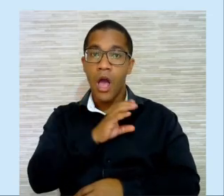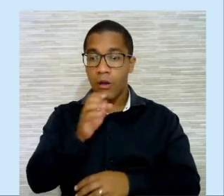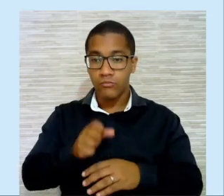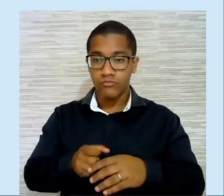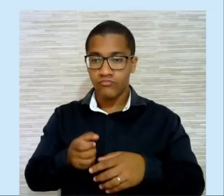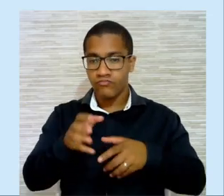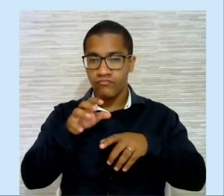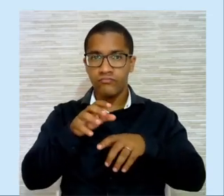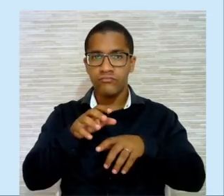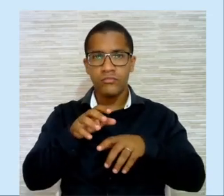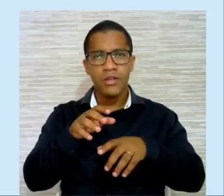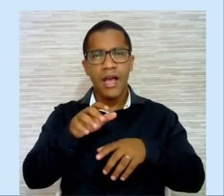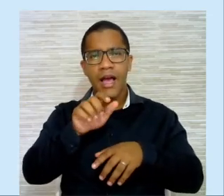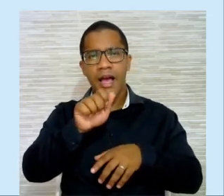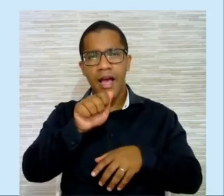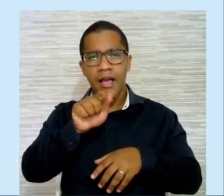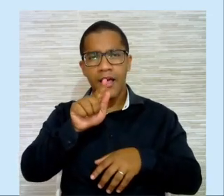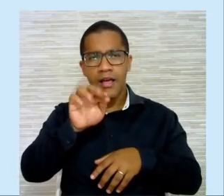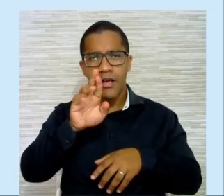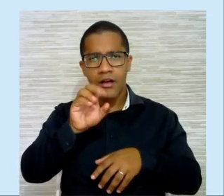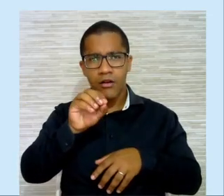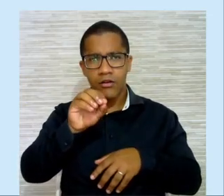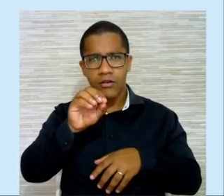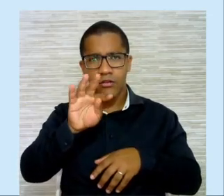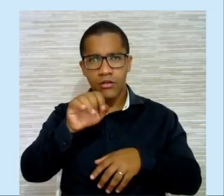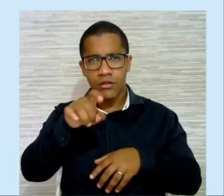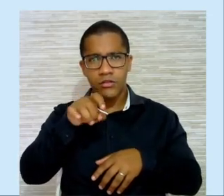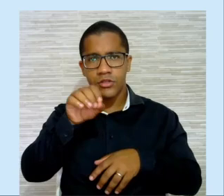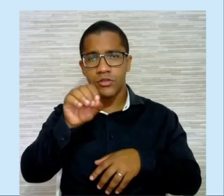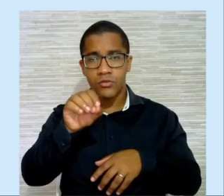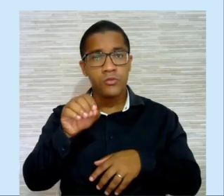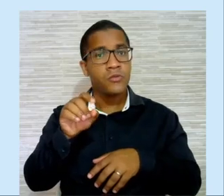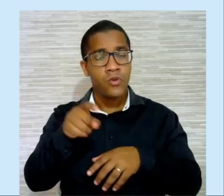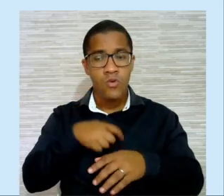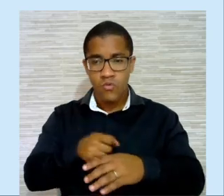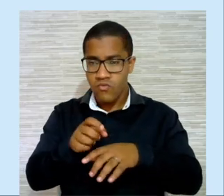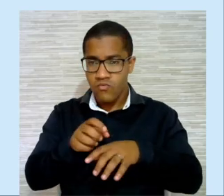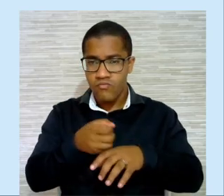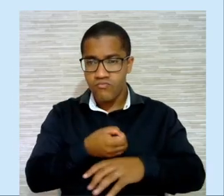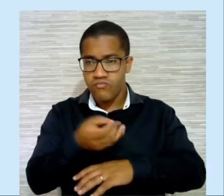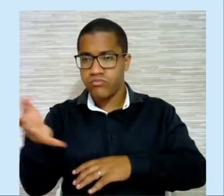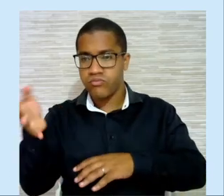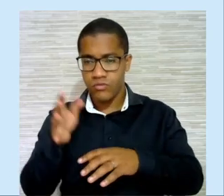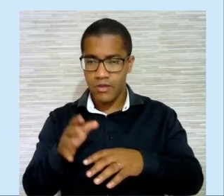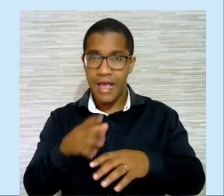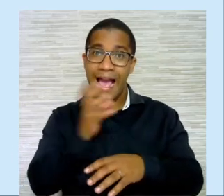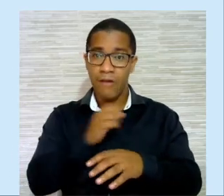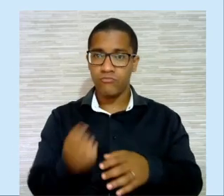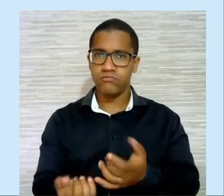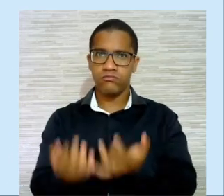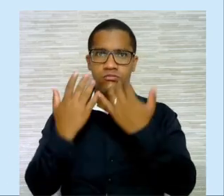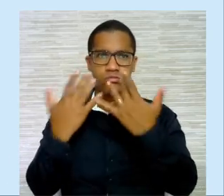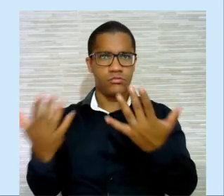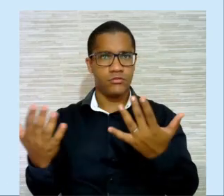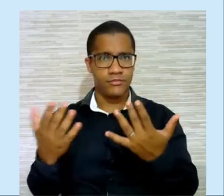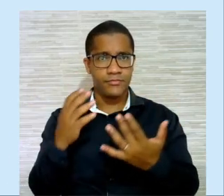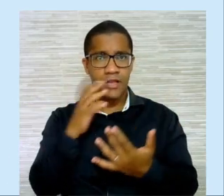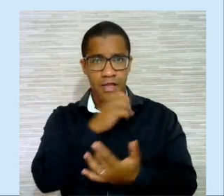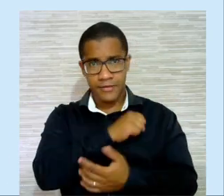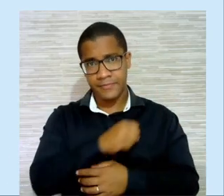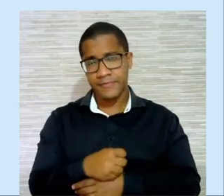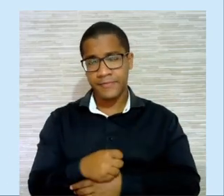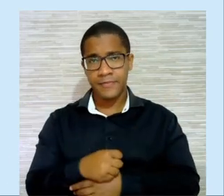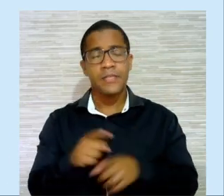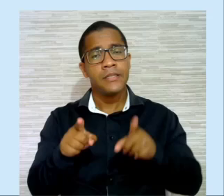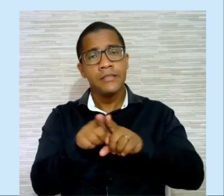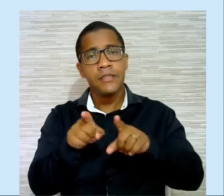Muitos agrotóxicos. Então, já na agricultura comercial, a gente vai ver uma questão mais intensa na produção e o uso de novas